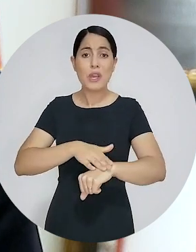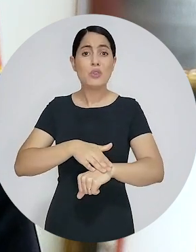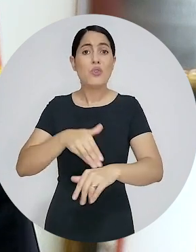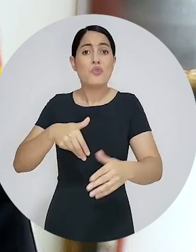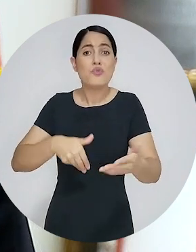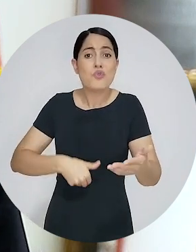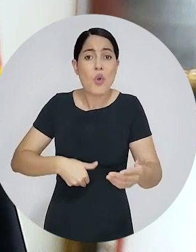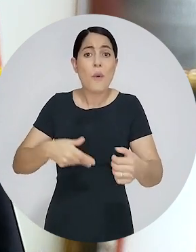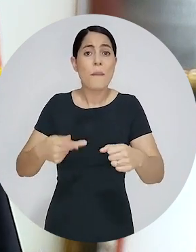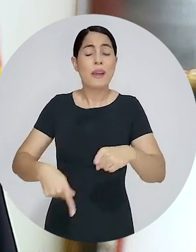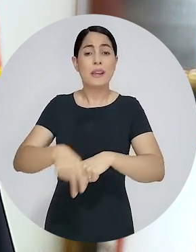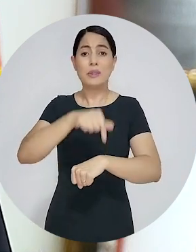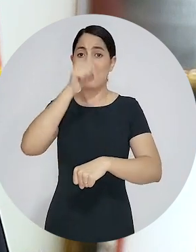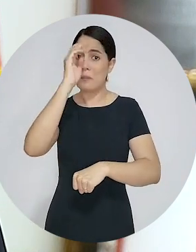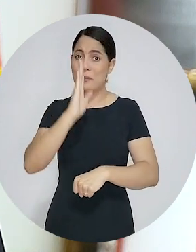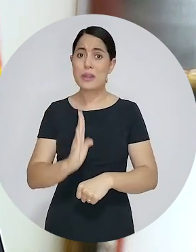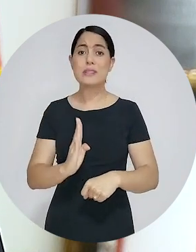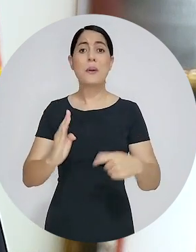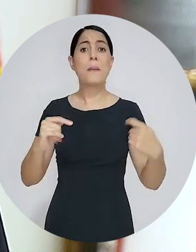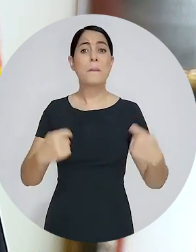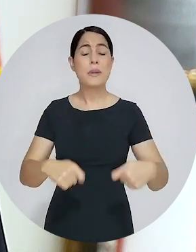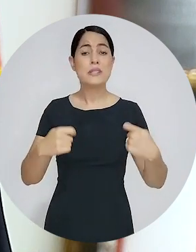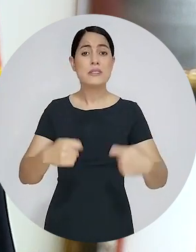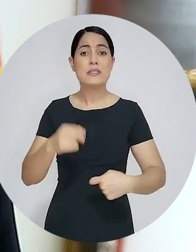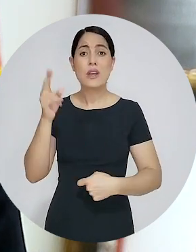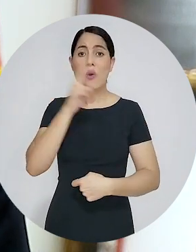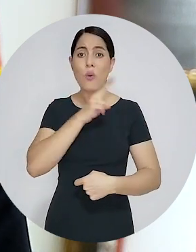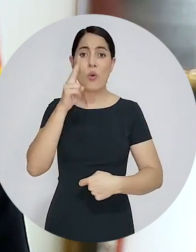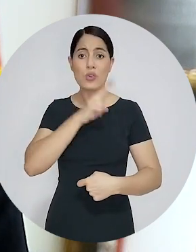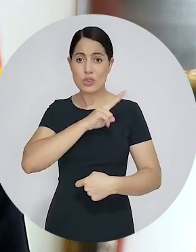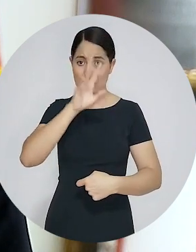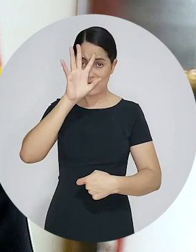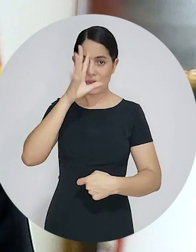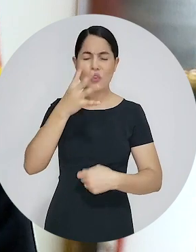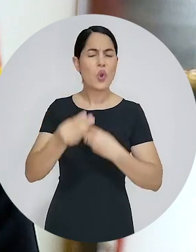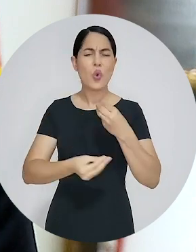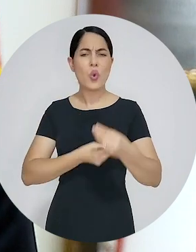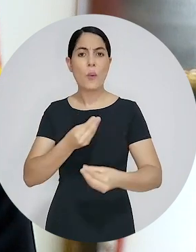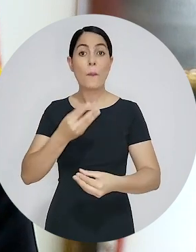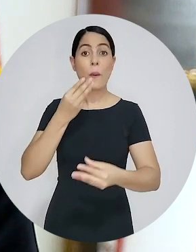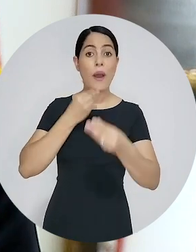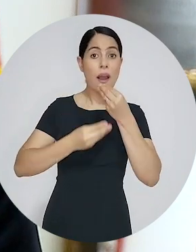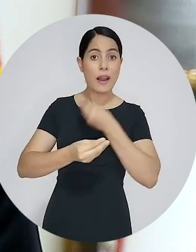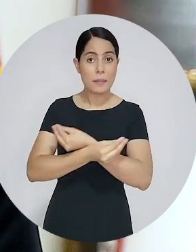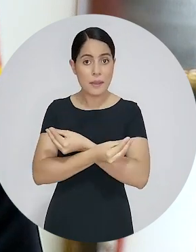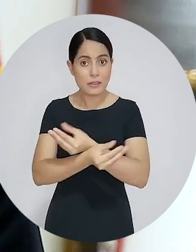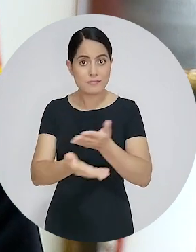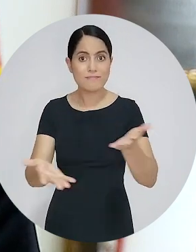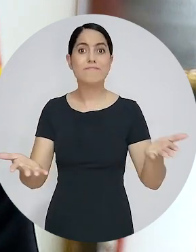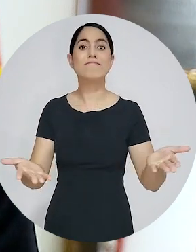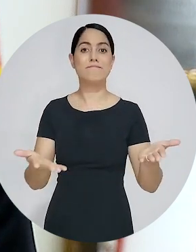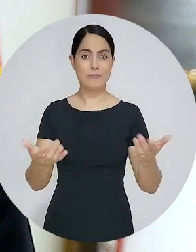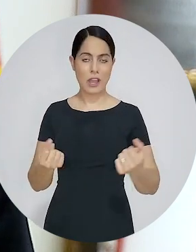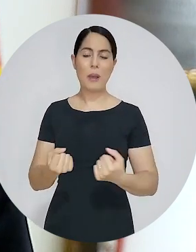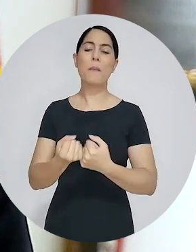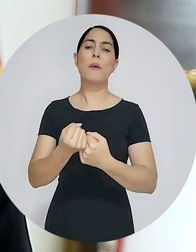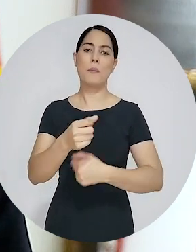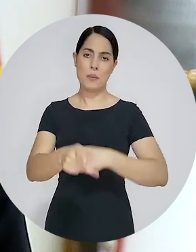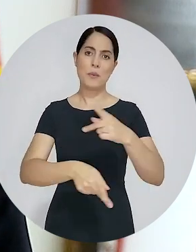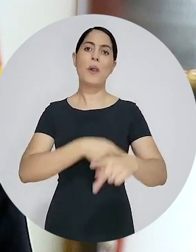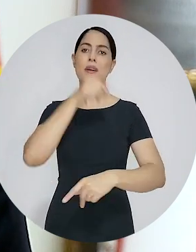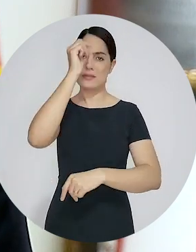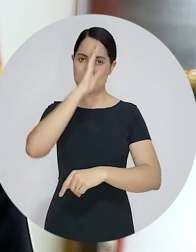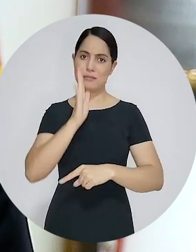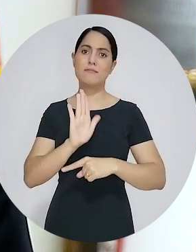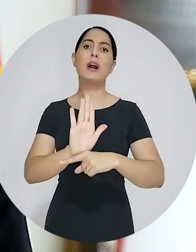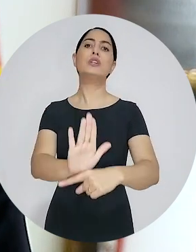está aterrorizando as famílias brasileiras, se faça imediatamente, com a distribuição de alimentos, com o socorro